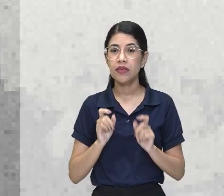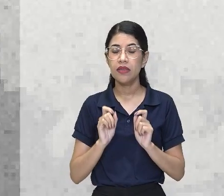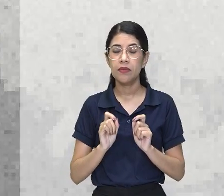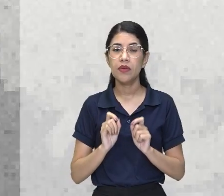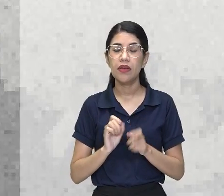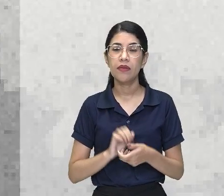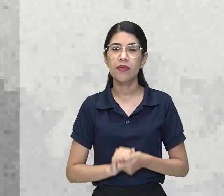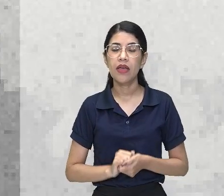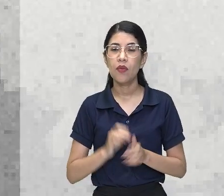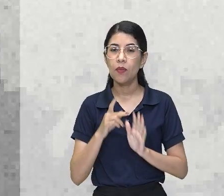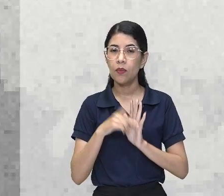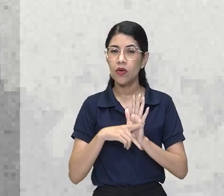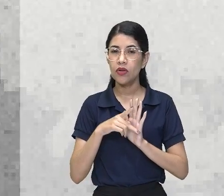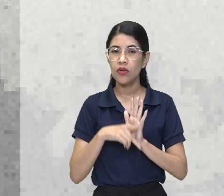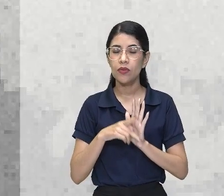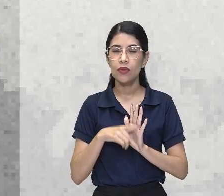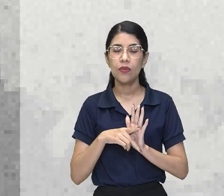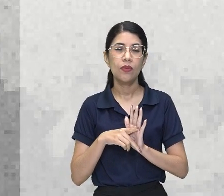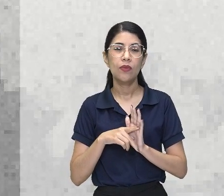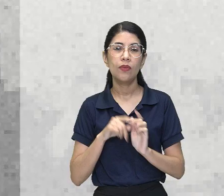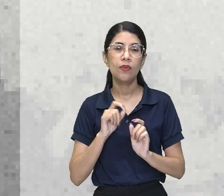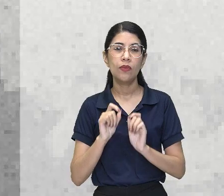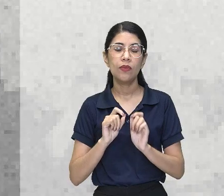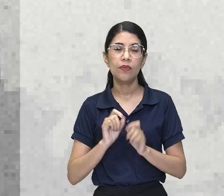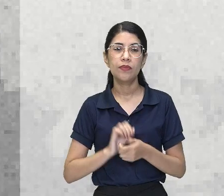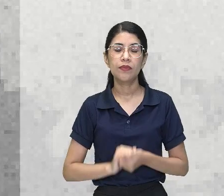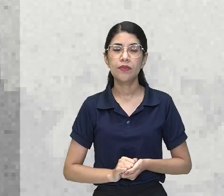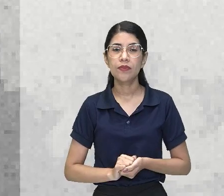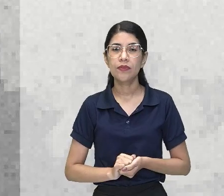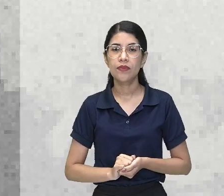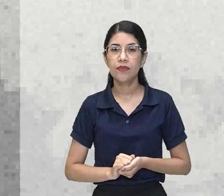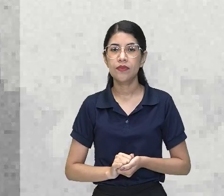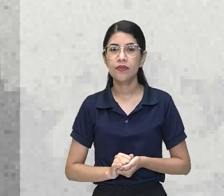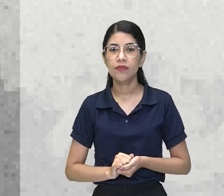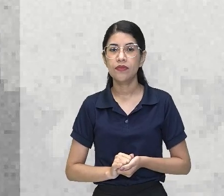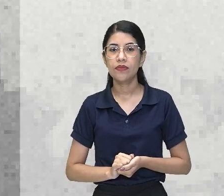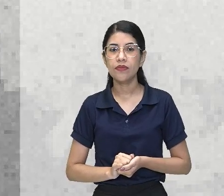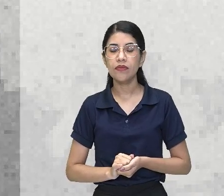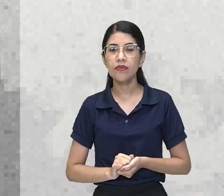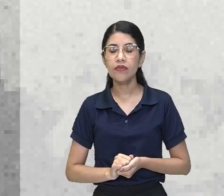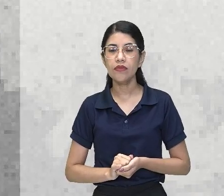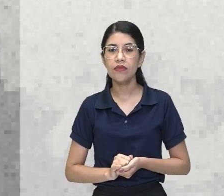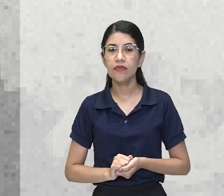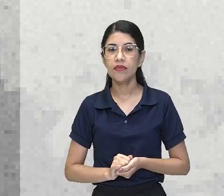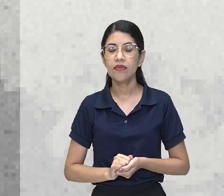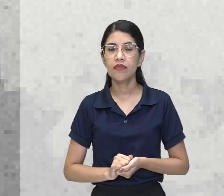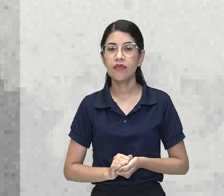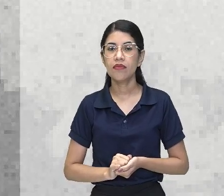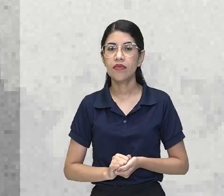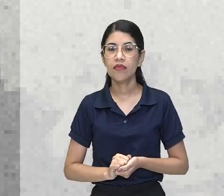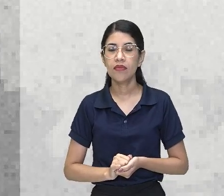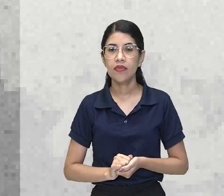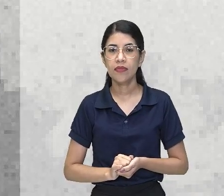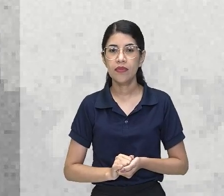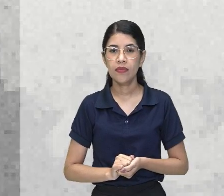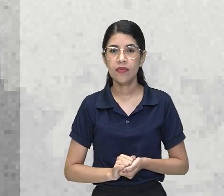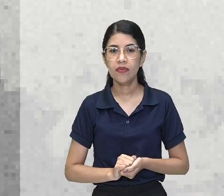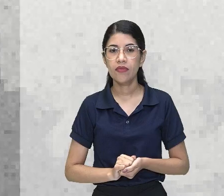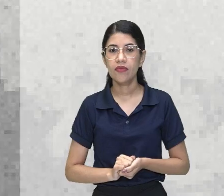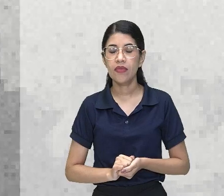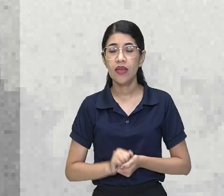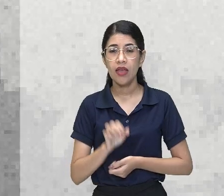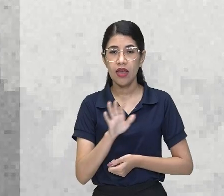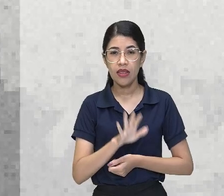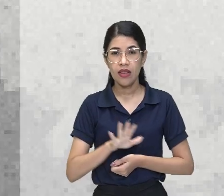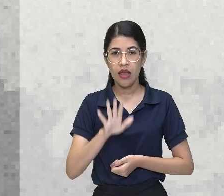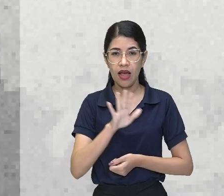que ele projetou. Vejam só. Então, a gente tem nessa região